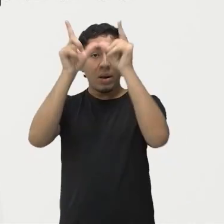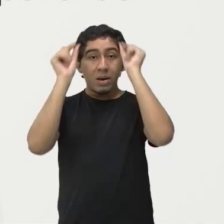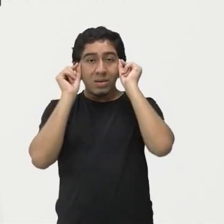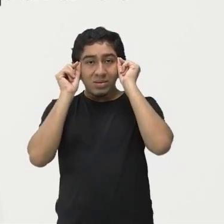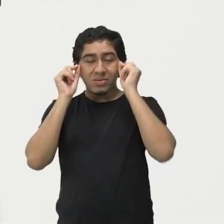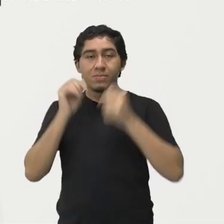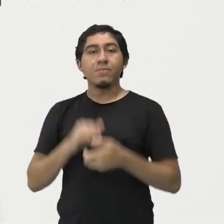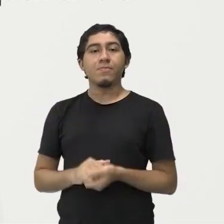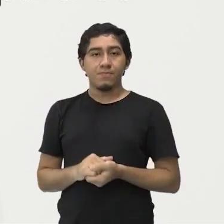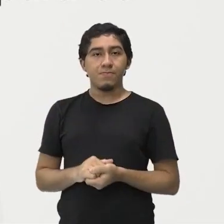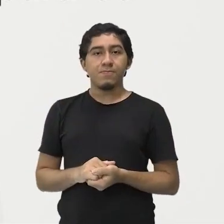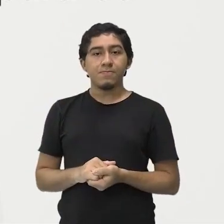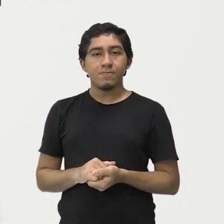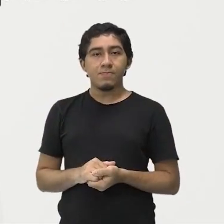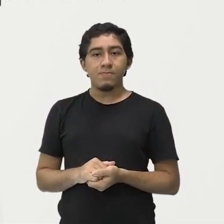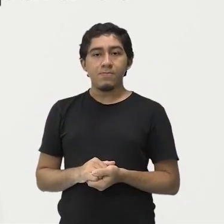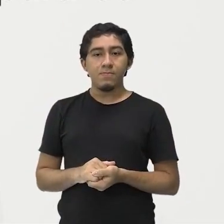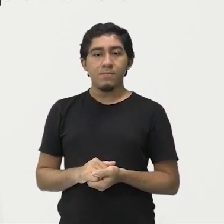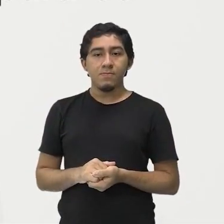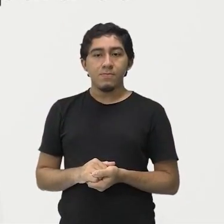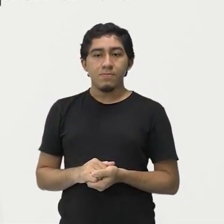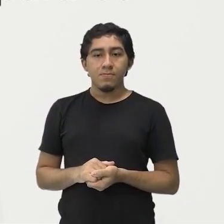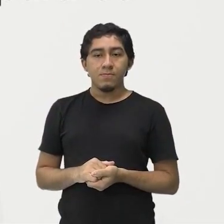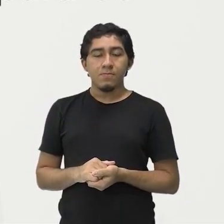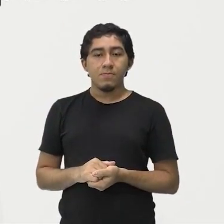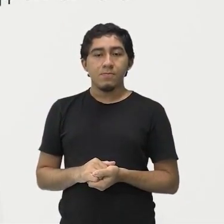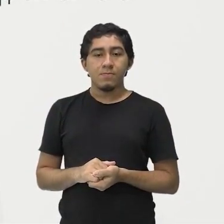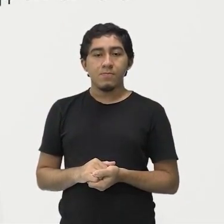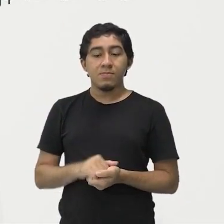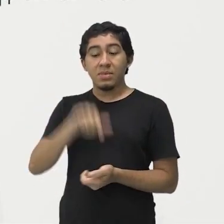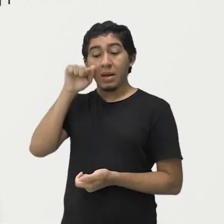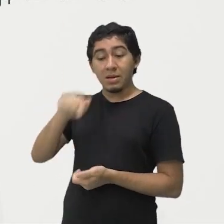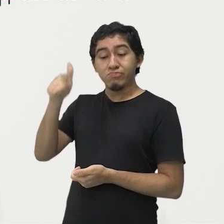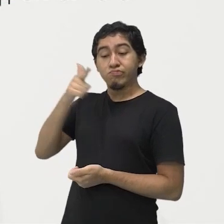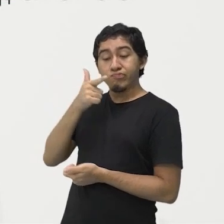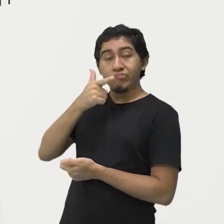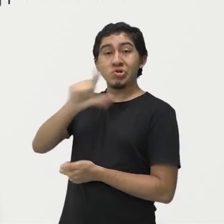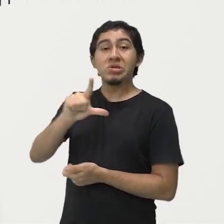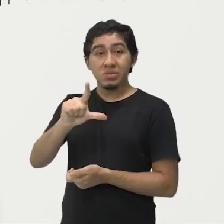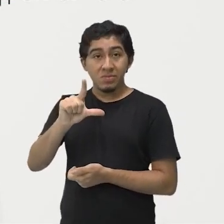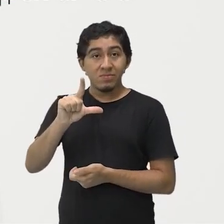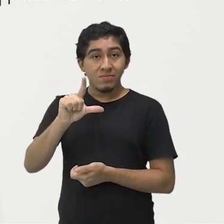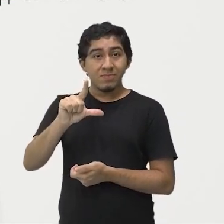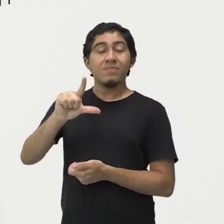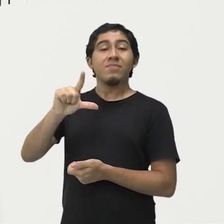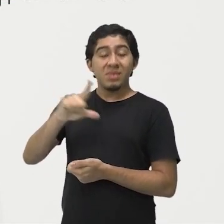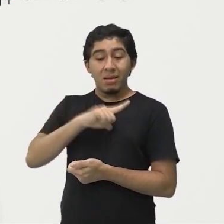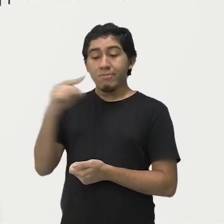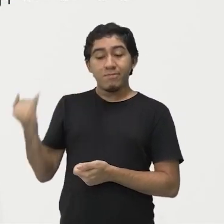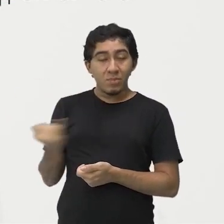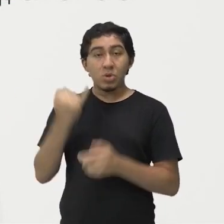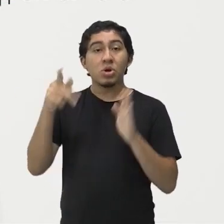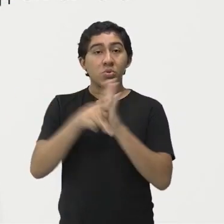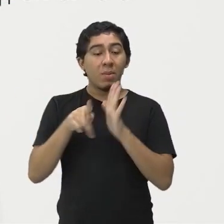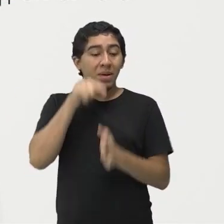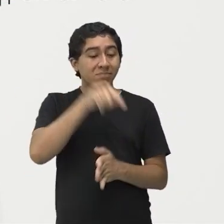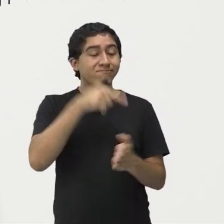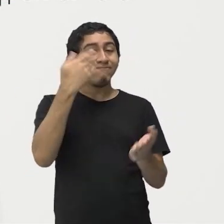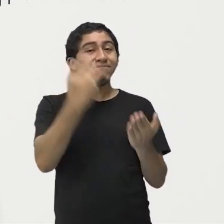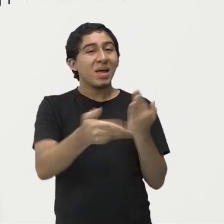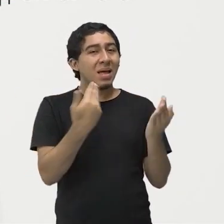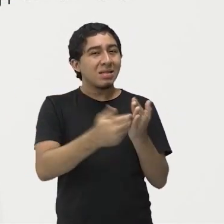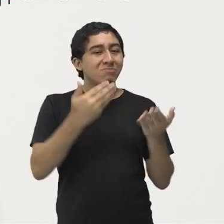gregos ali. A vitória da Grécia sobre a Pérsia foi importante para os gregos conquistarem a